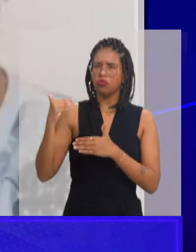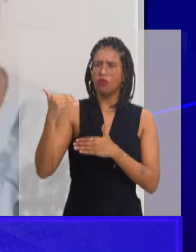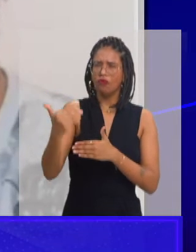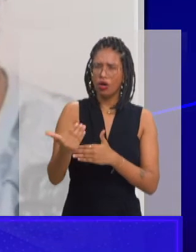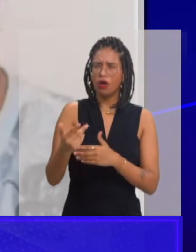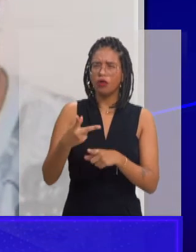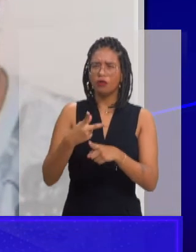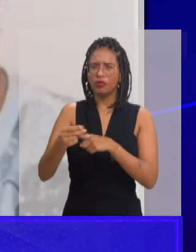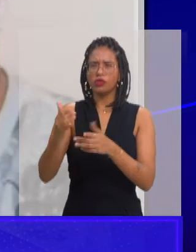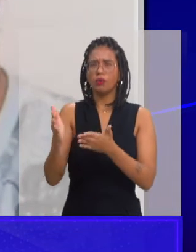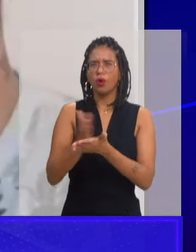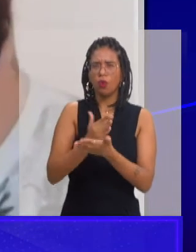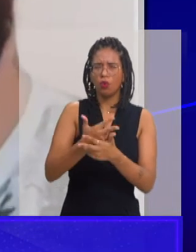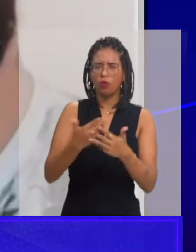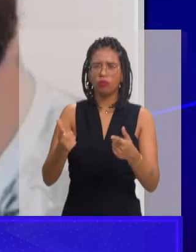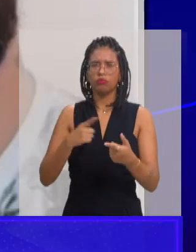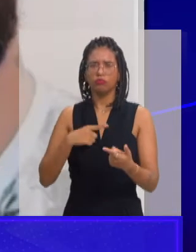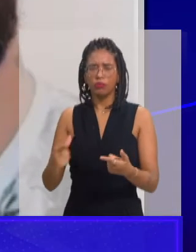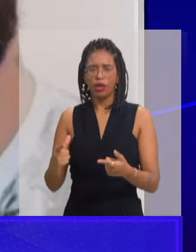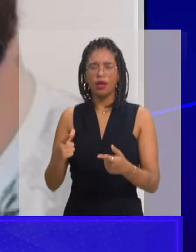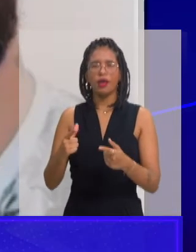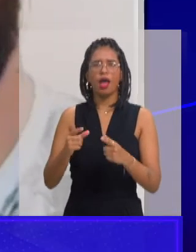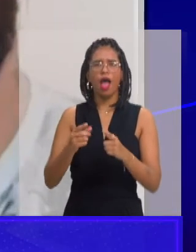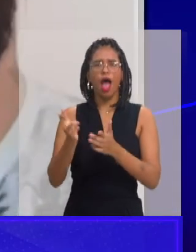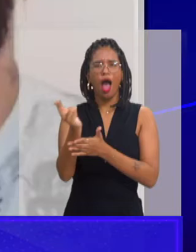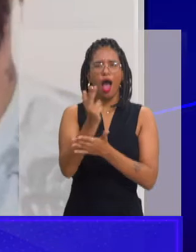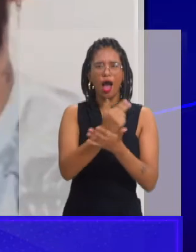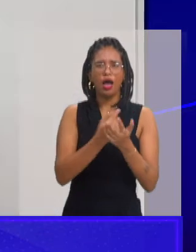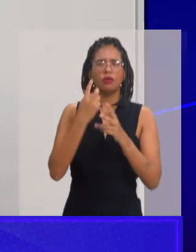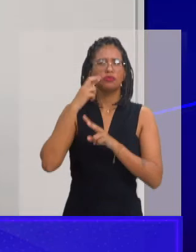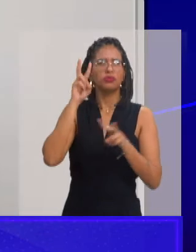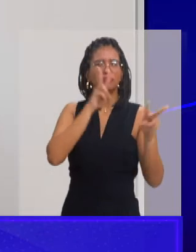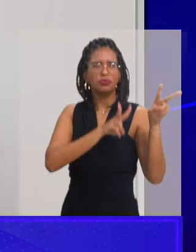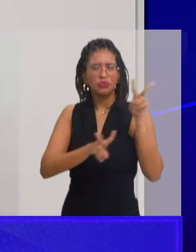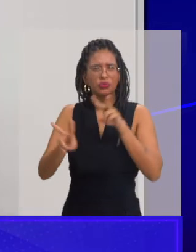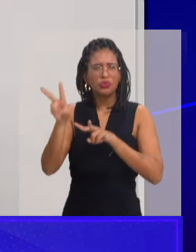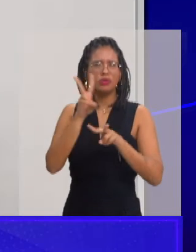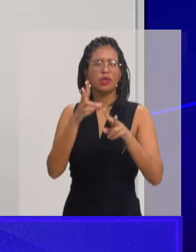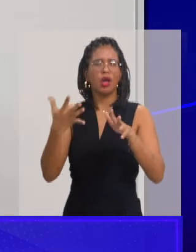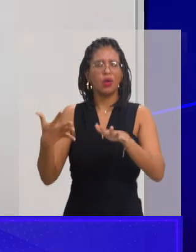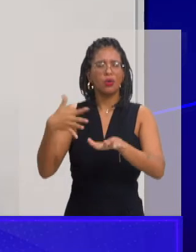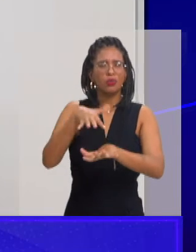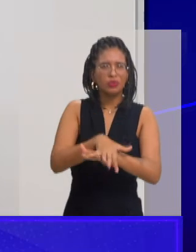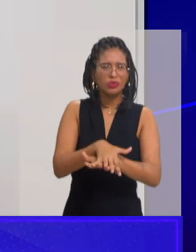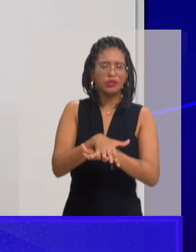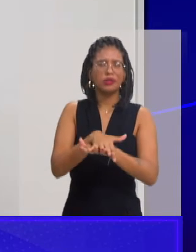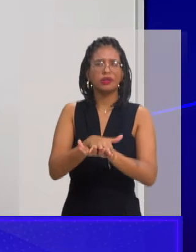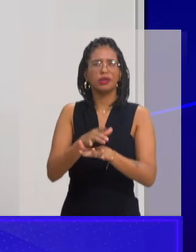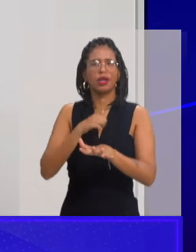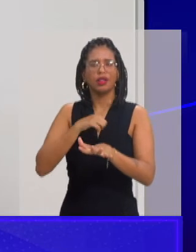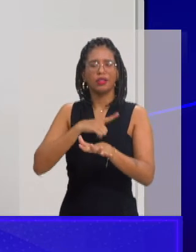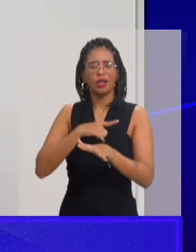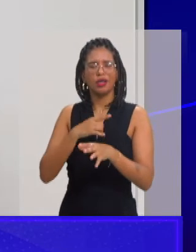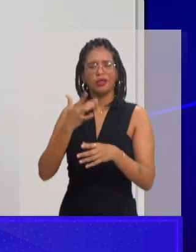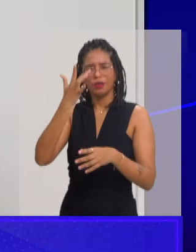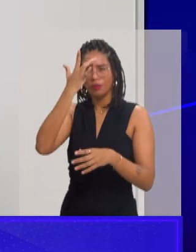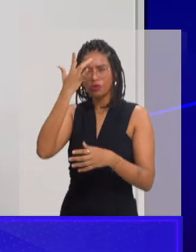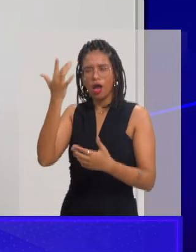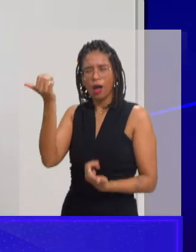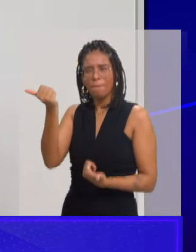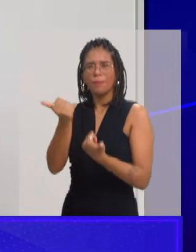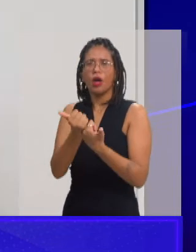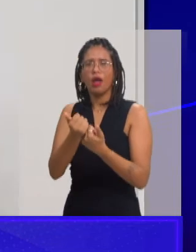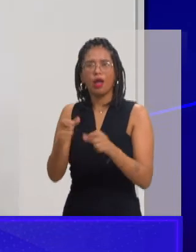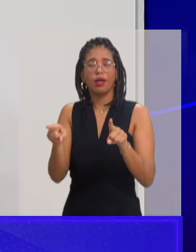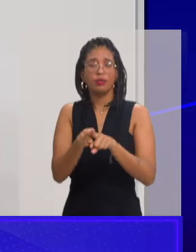ainda que carrega muitas marcas de limitação. Avançamos muito, isso é um fato, dentro das artes,